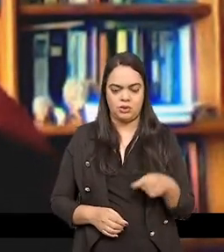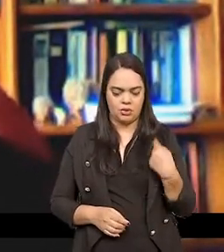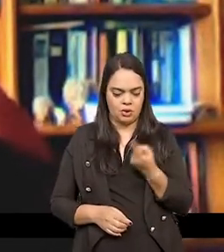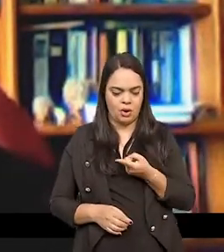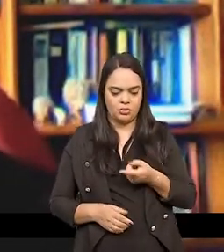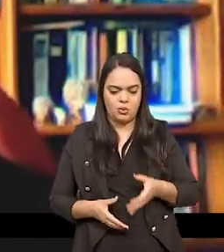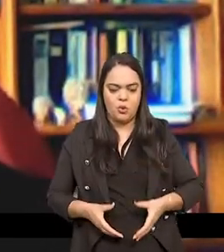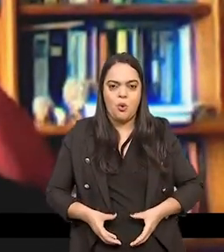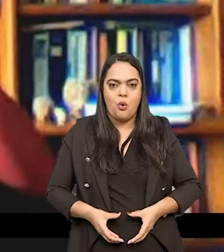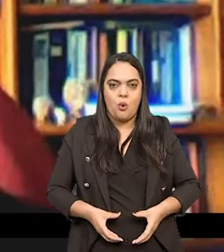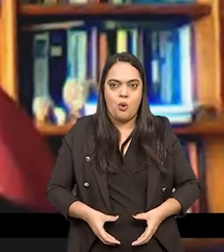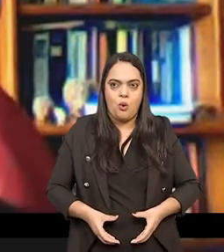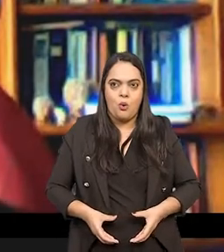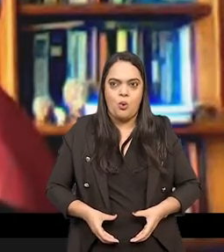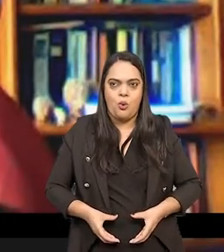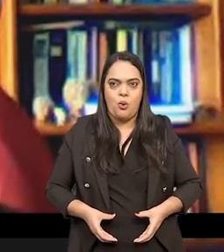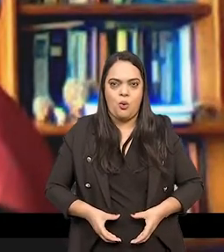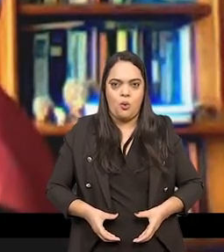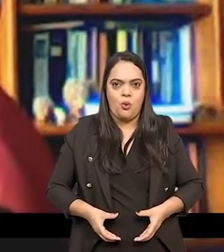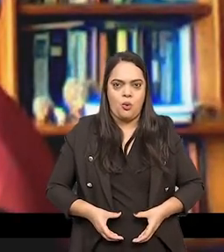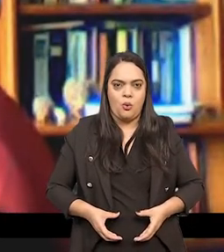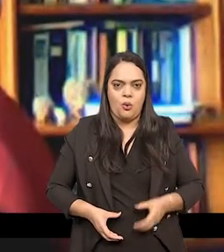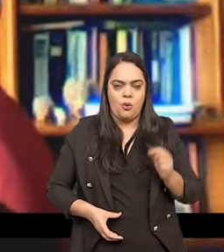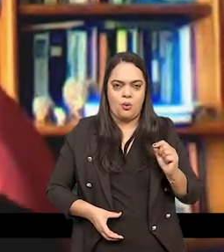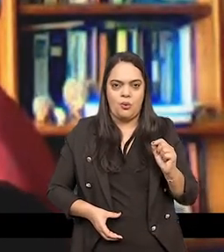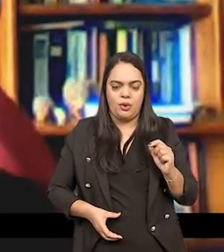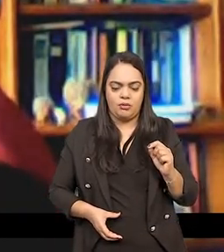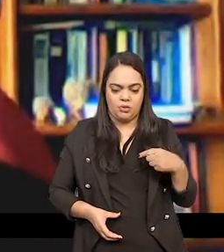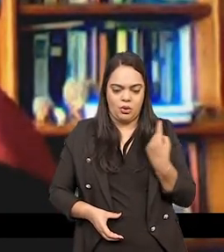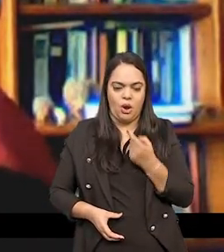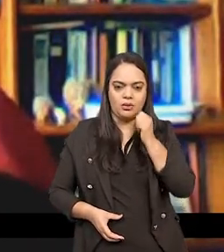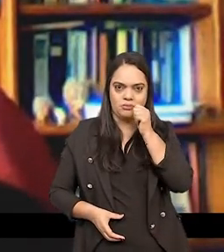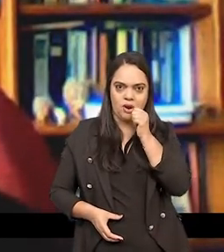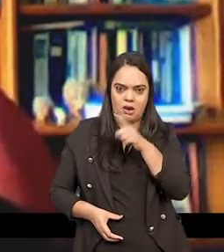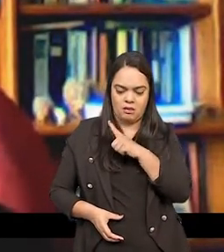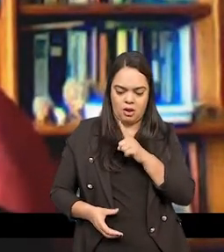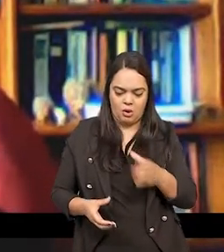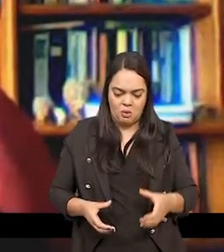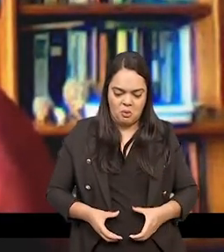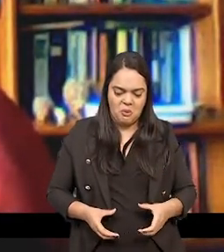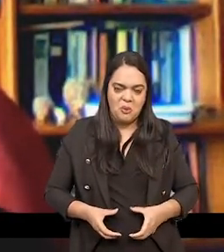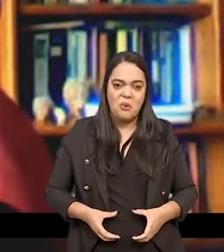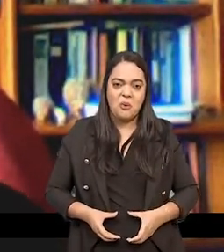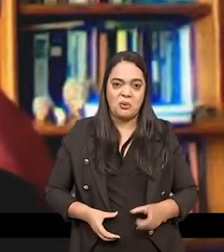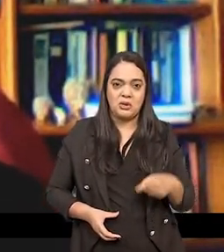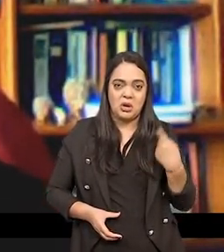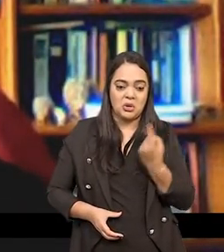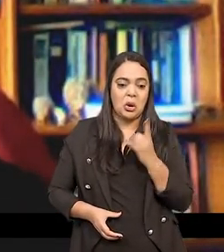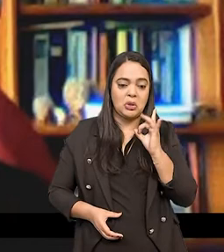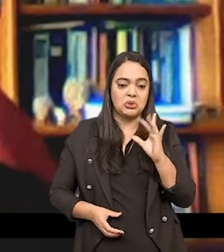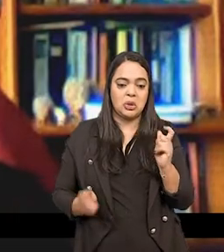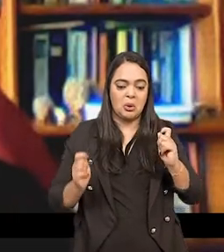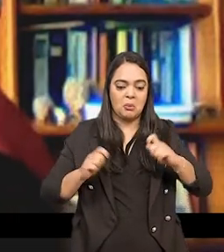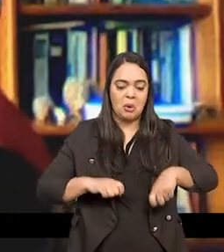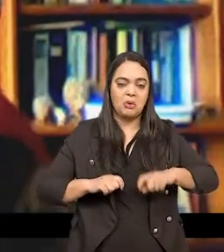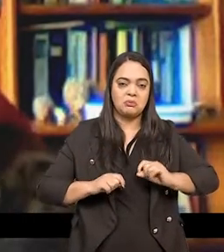era o motivo da nossa desqualificação. Porque nós tínhamos um útero, nós tínhamos um corpo doente.